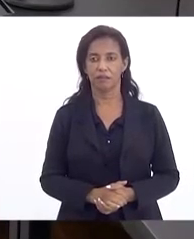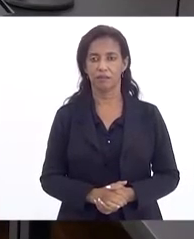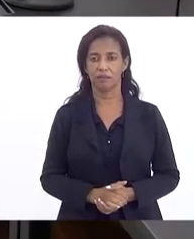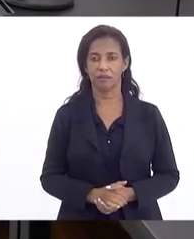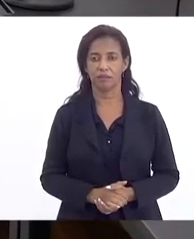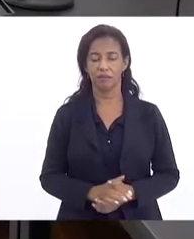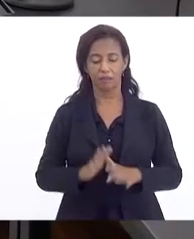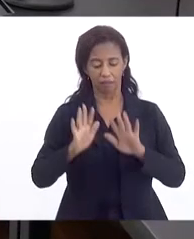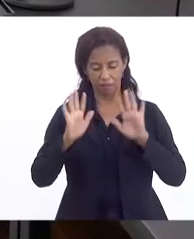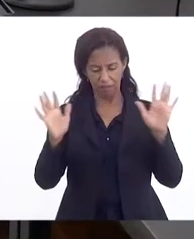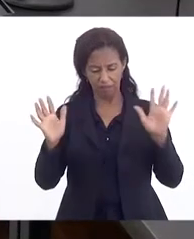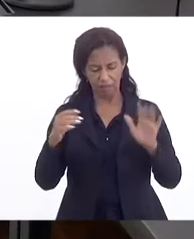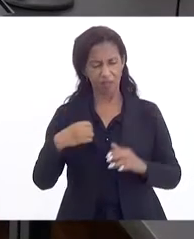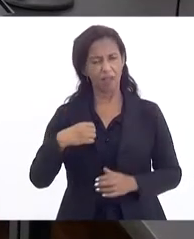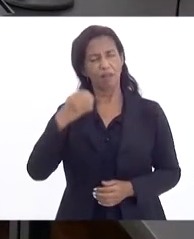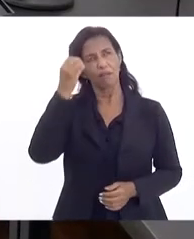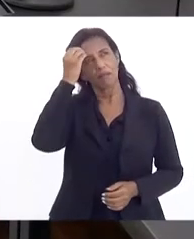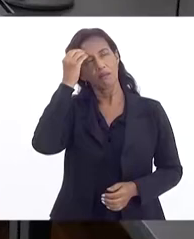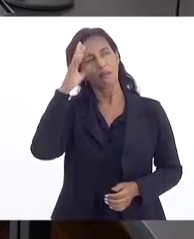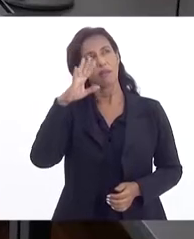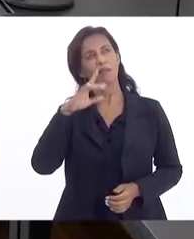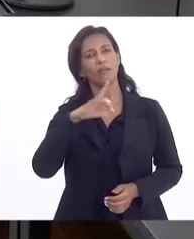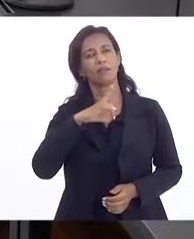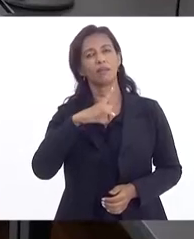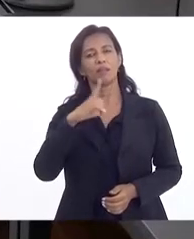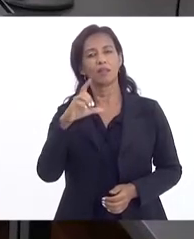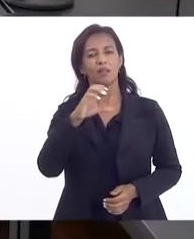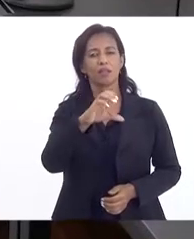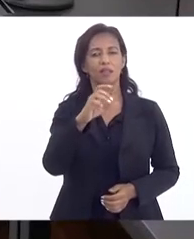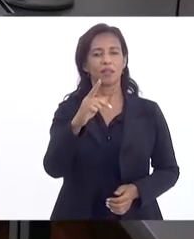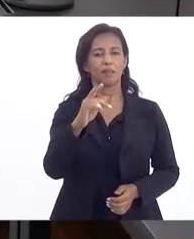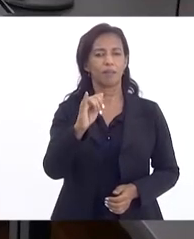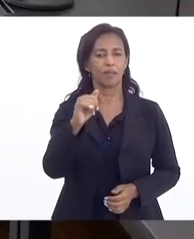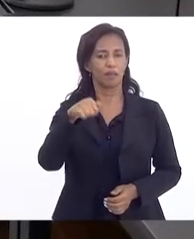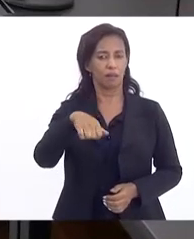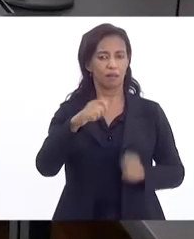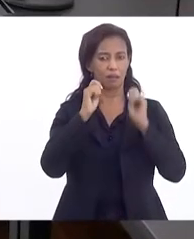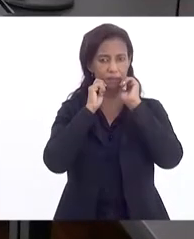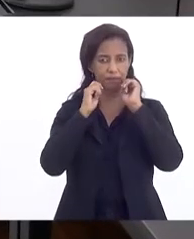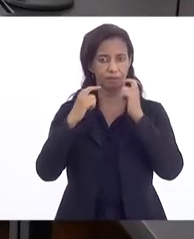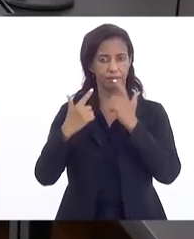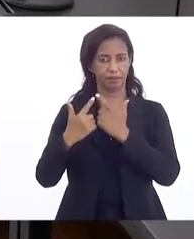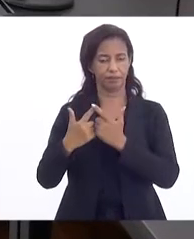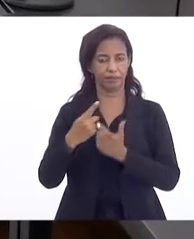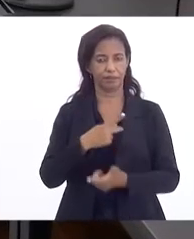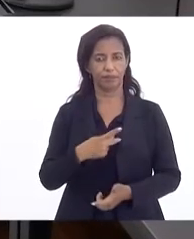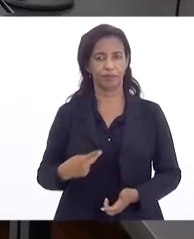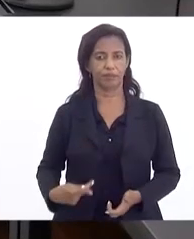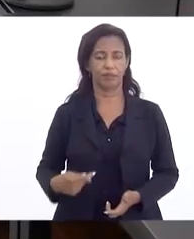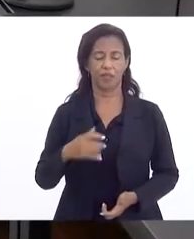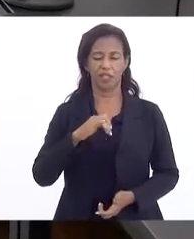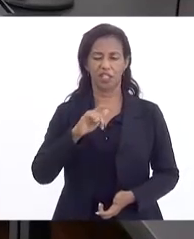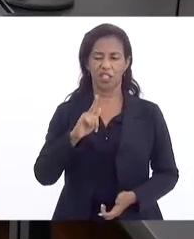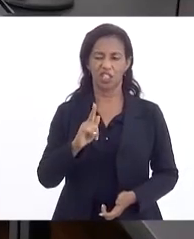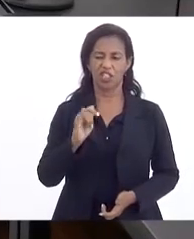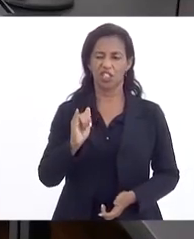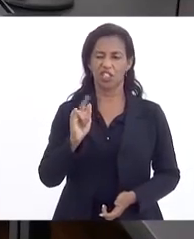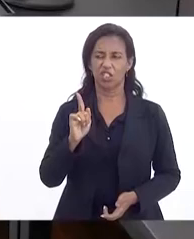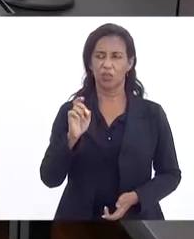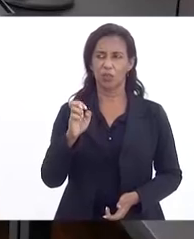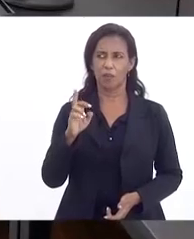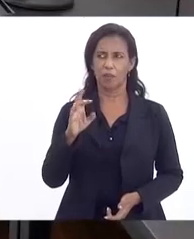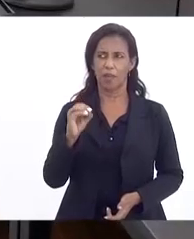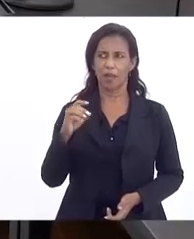Salvo erro de memória, teve uma CPI aqui na casa, presidida pelo deputado Gilberto